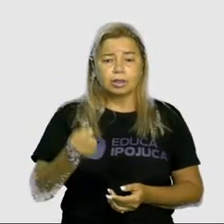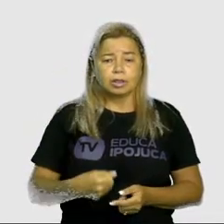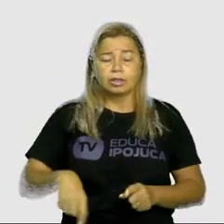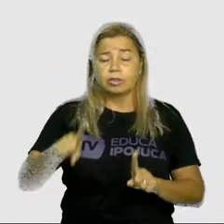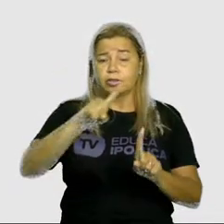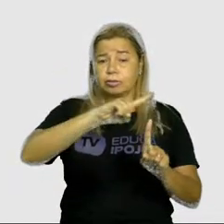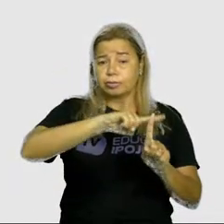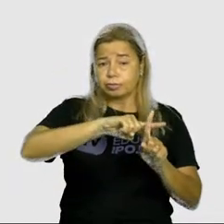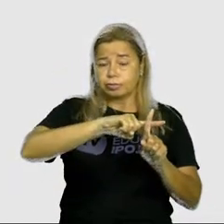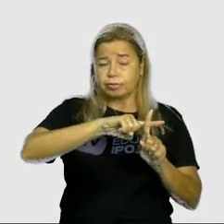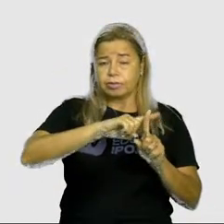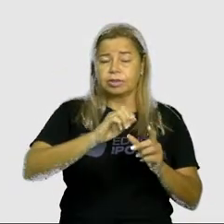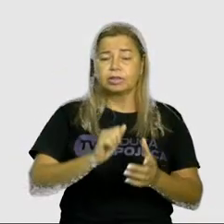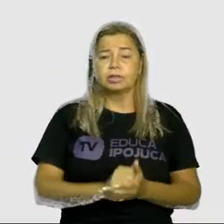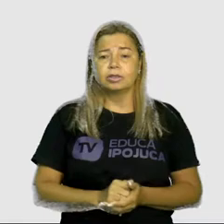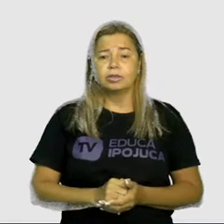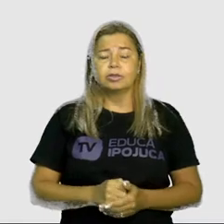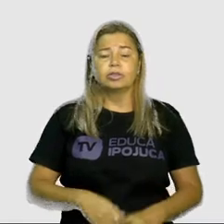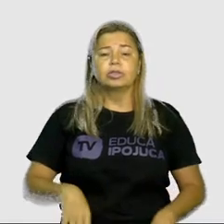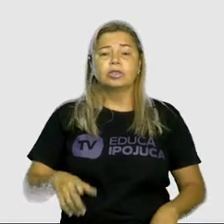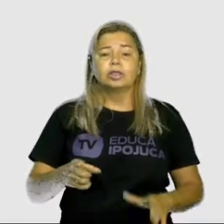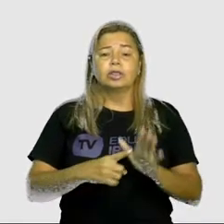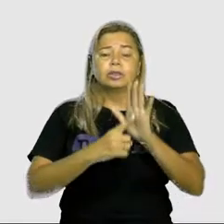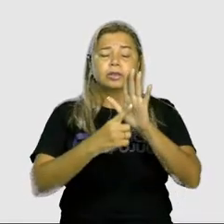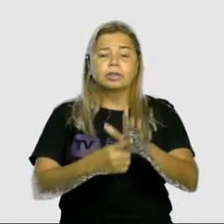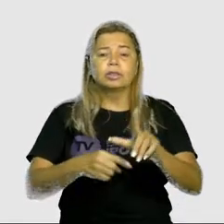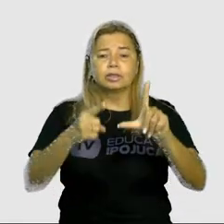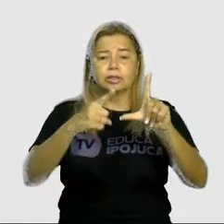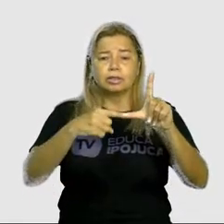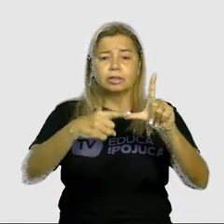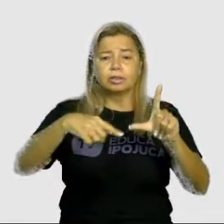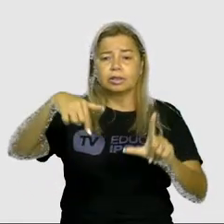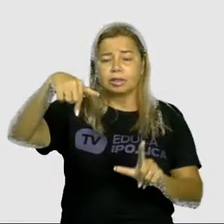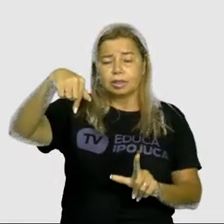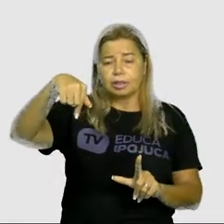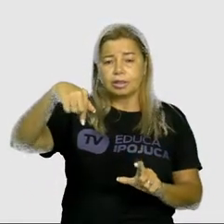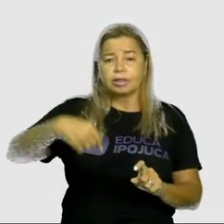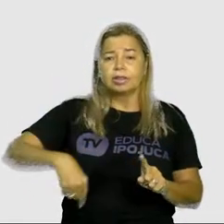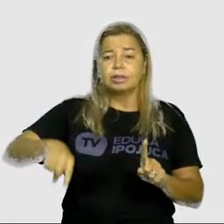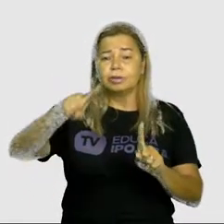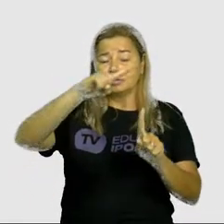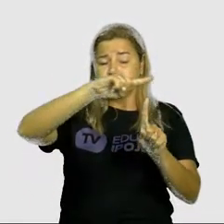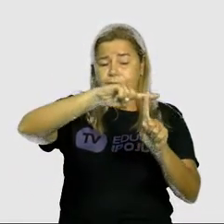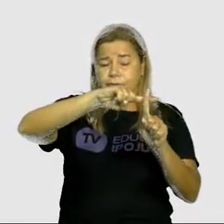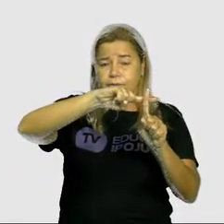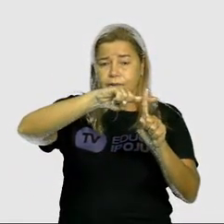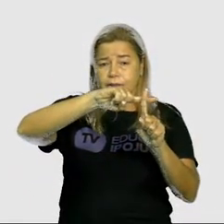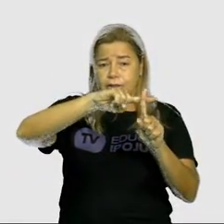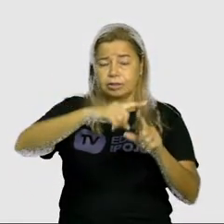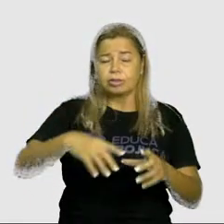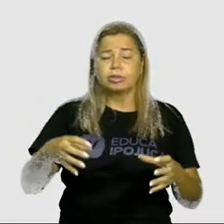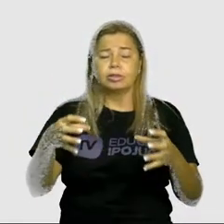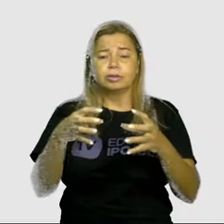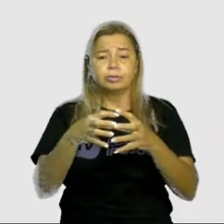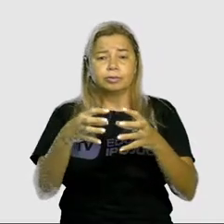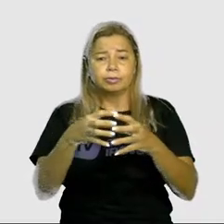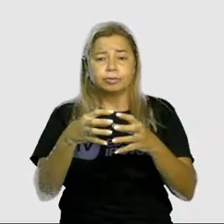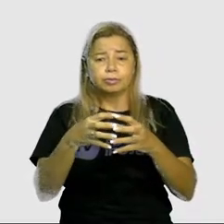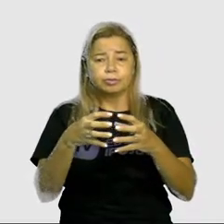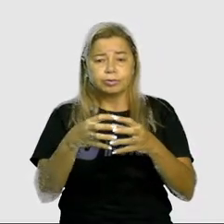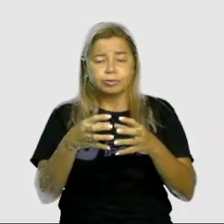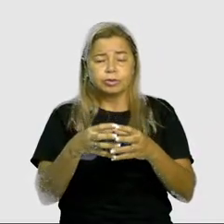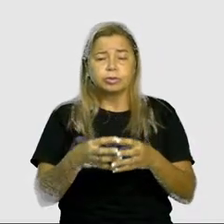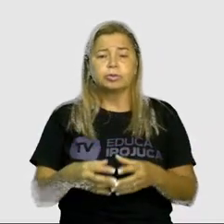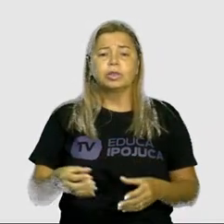positivos representados pela letra que com o sinal de mais é o conjunto composta também pelo